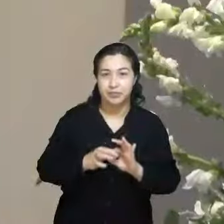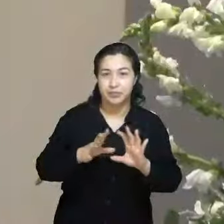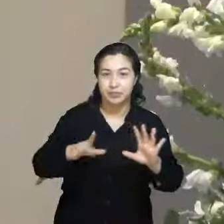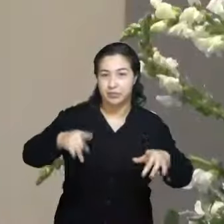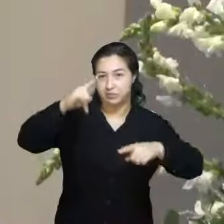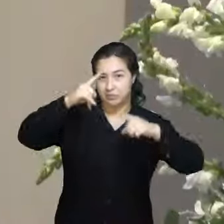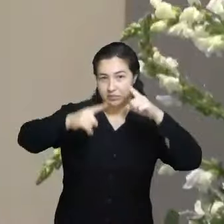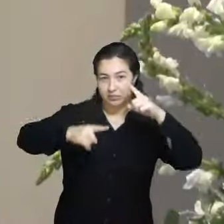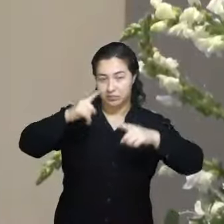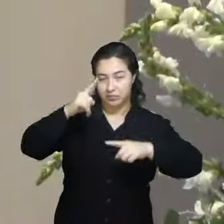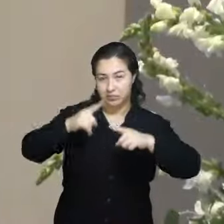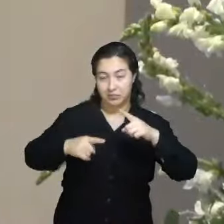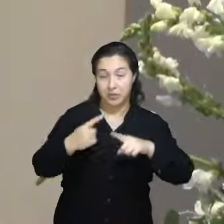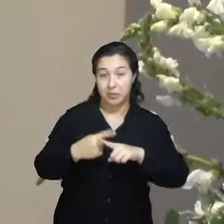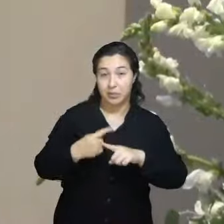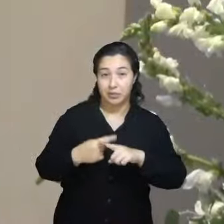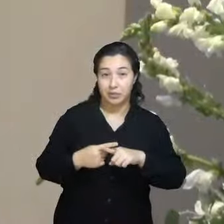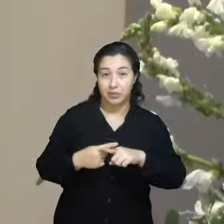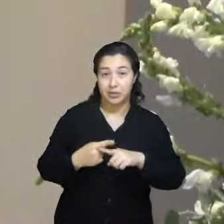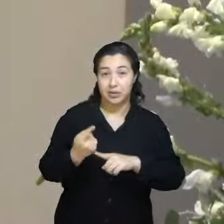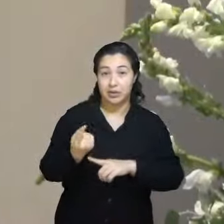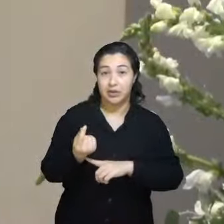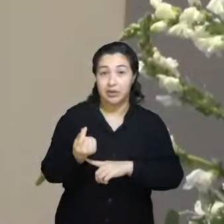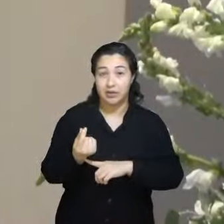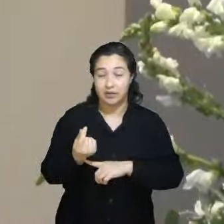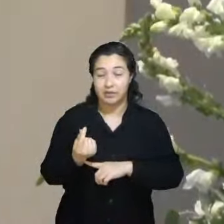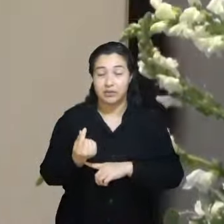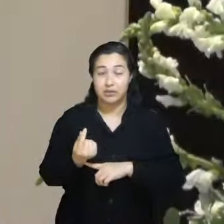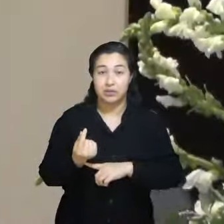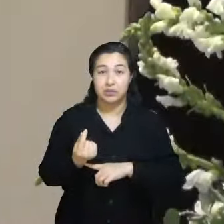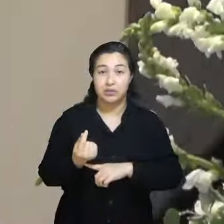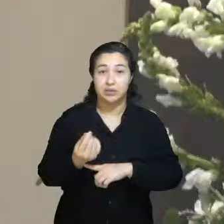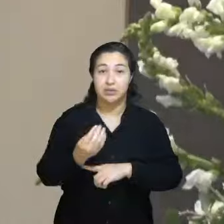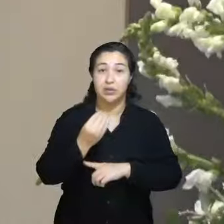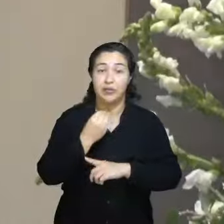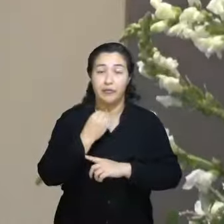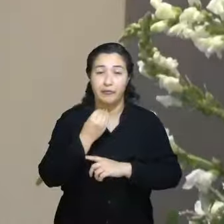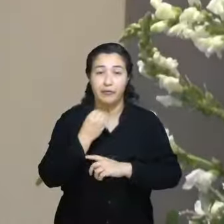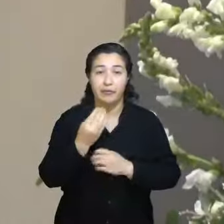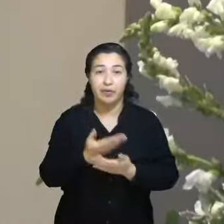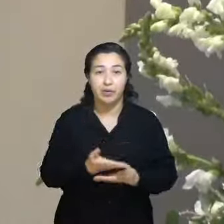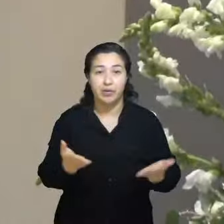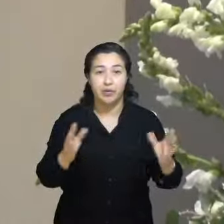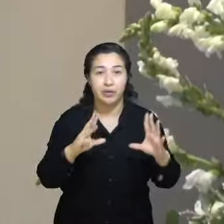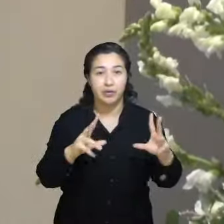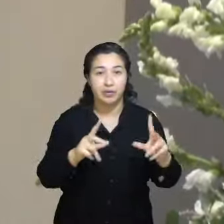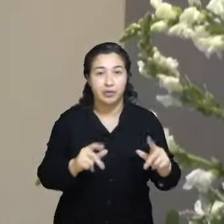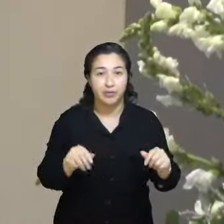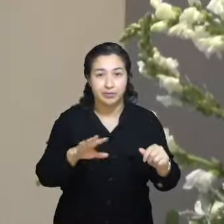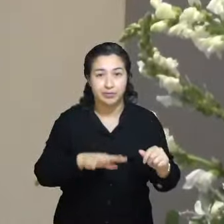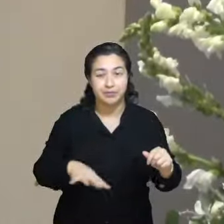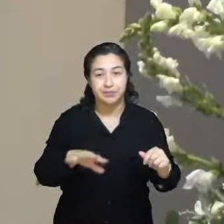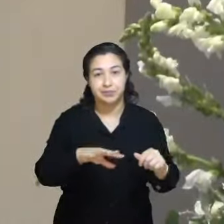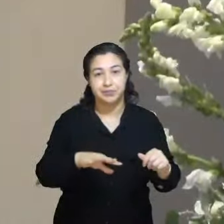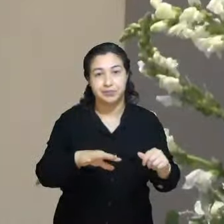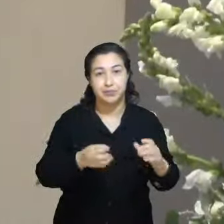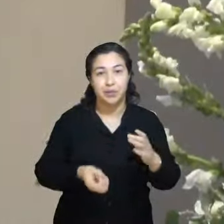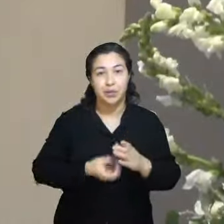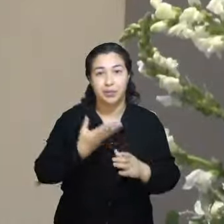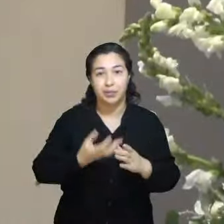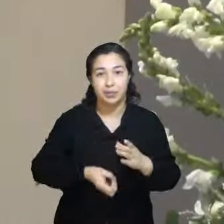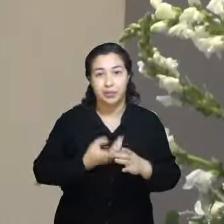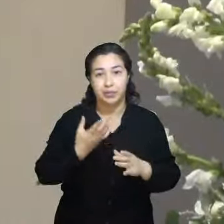insuficiência Econômica enfraquece o sistema e coloca os entes parciais que são os únicos produtores das